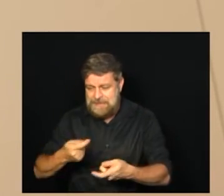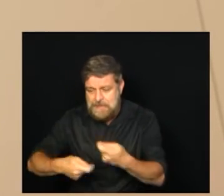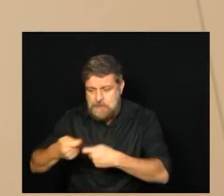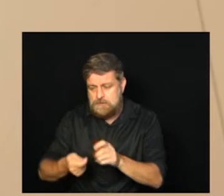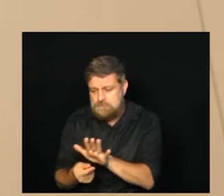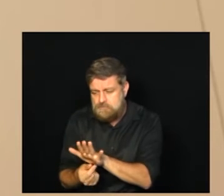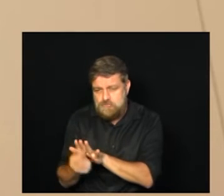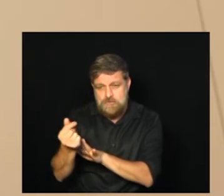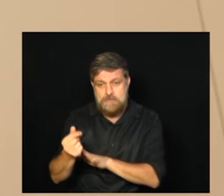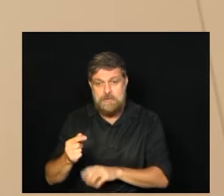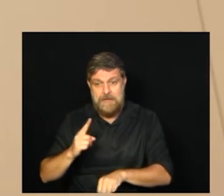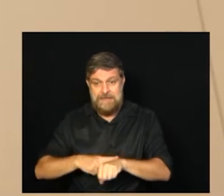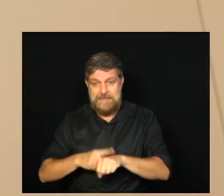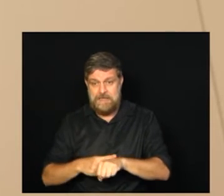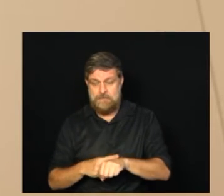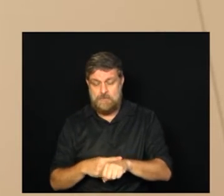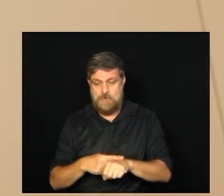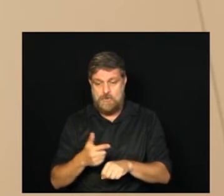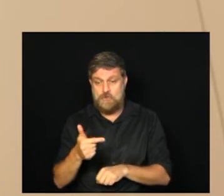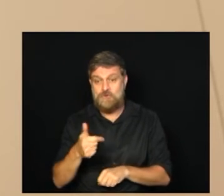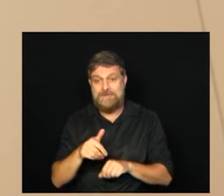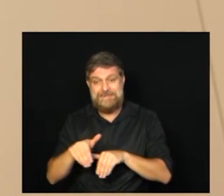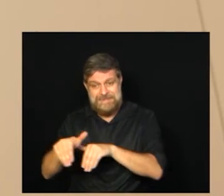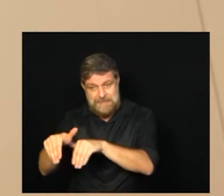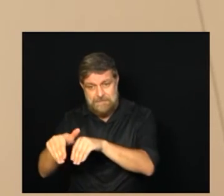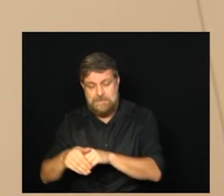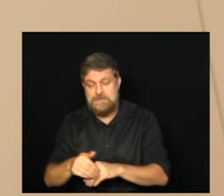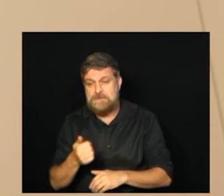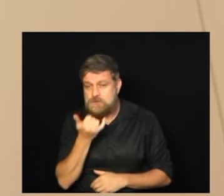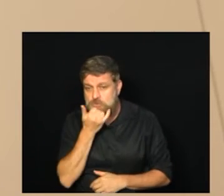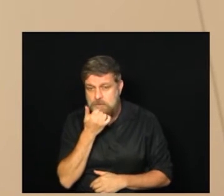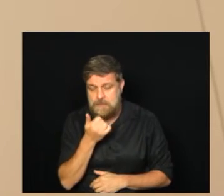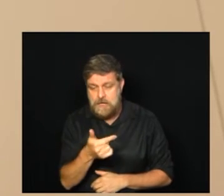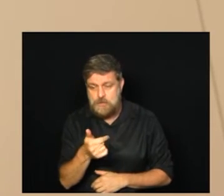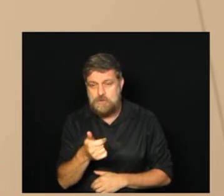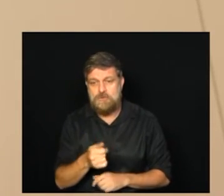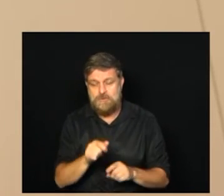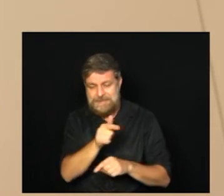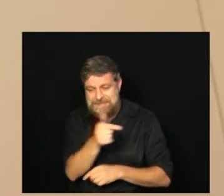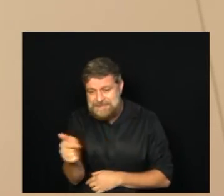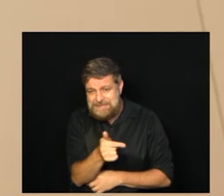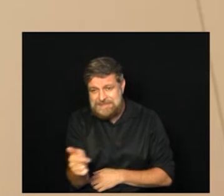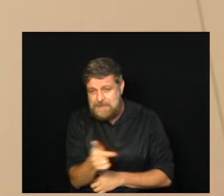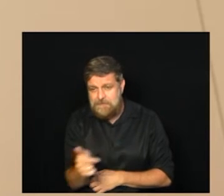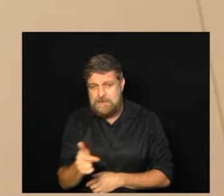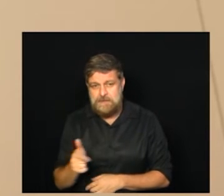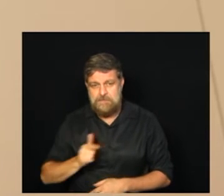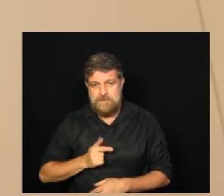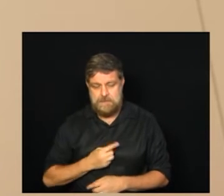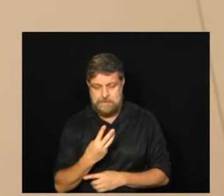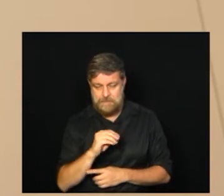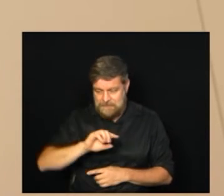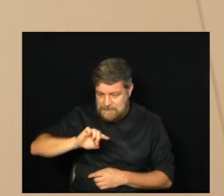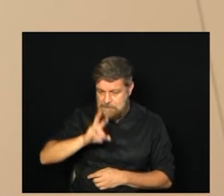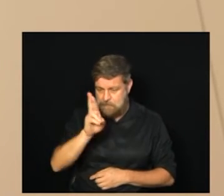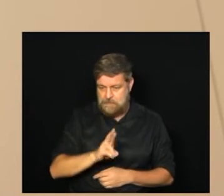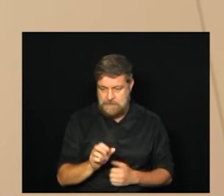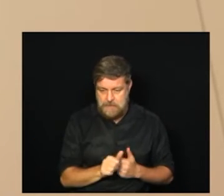de Campinas, prazer estar aqui com vocês e vai ser um imenso prazer participar outras vezes também. Aguardo o convite.